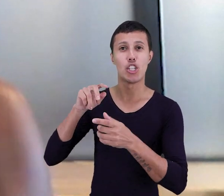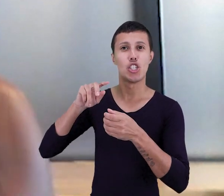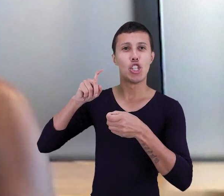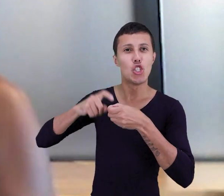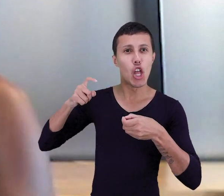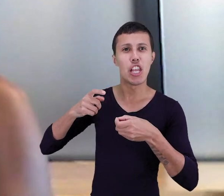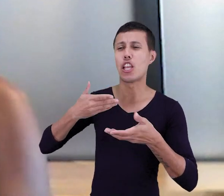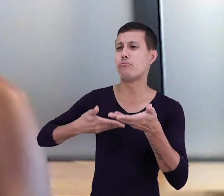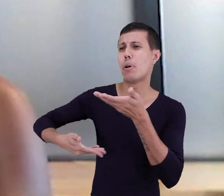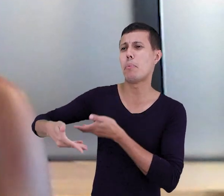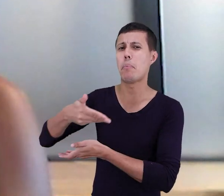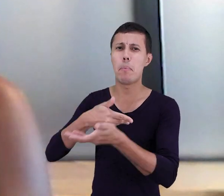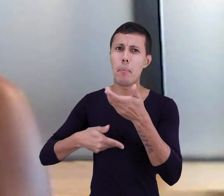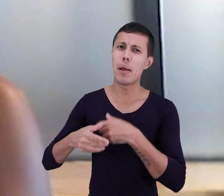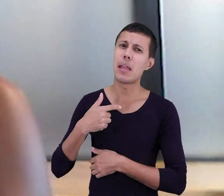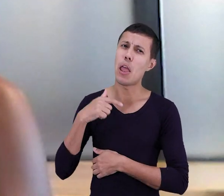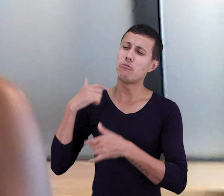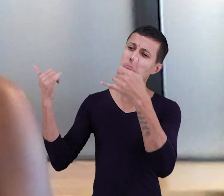e eu falo para ele, olha,